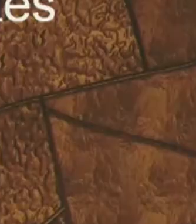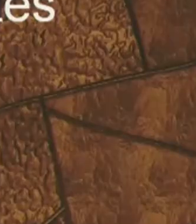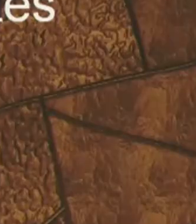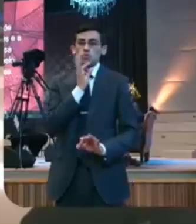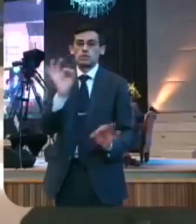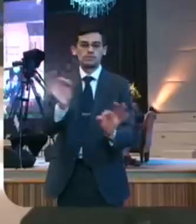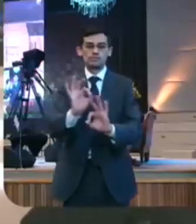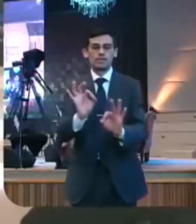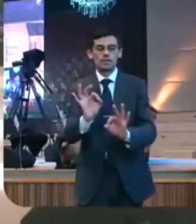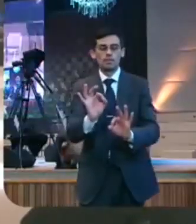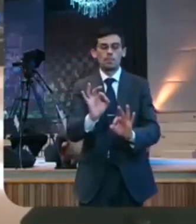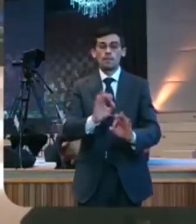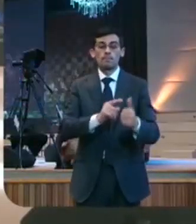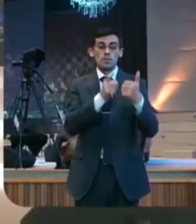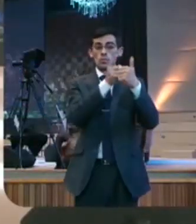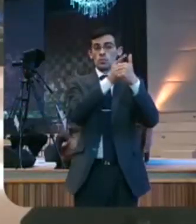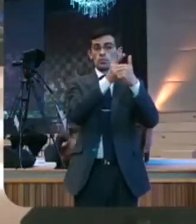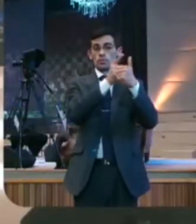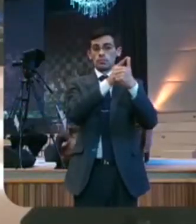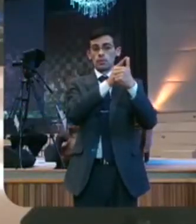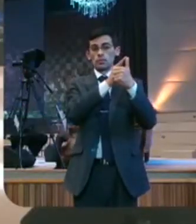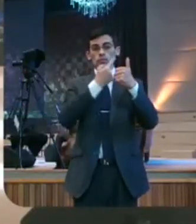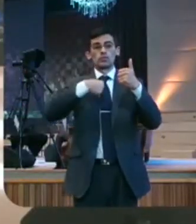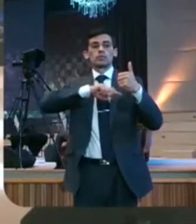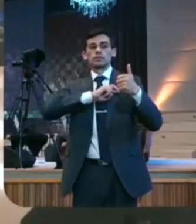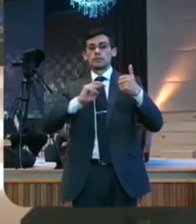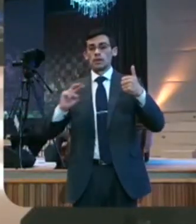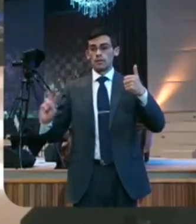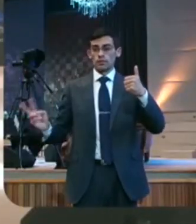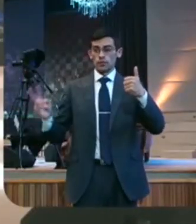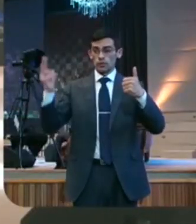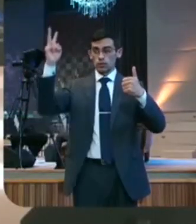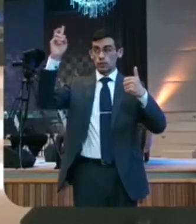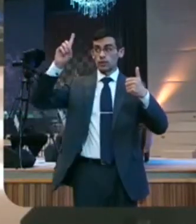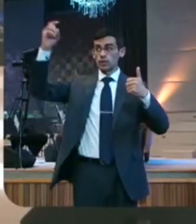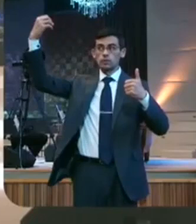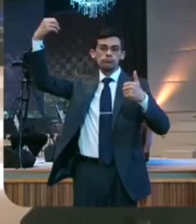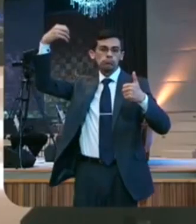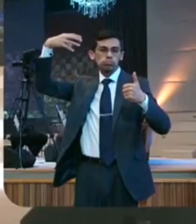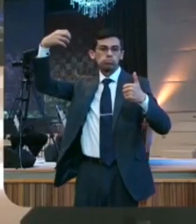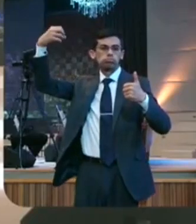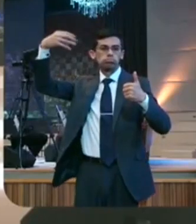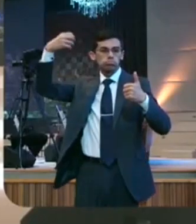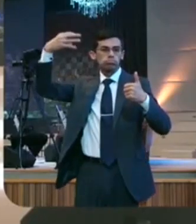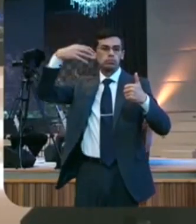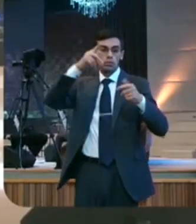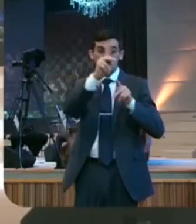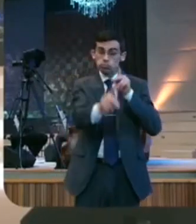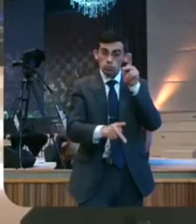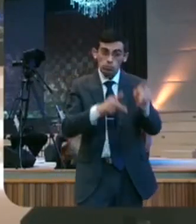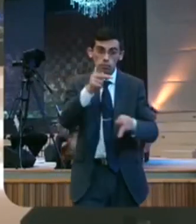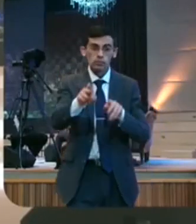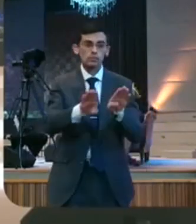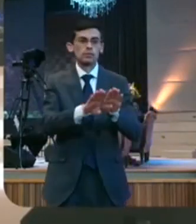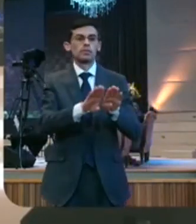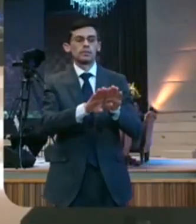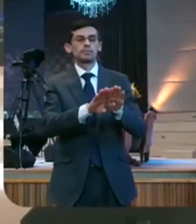caminho. O primeiro princípio para a vitória que Deus estava ensinando para esse povo